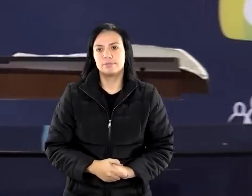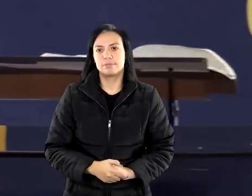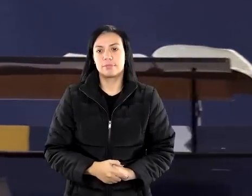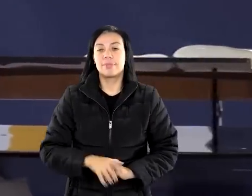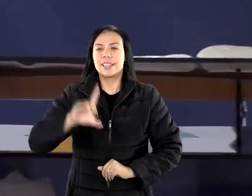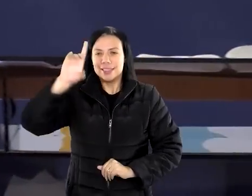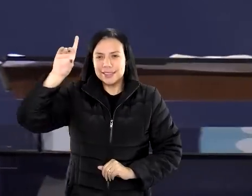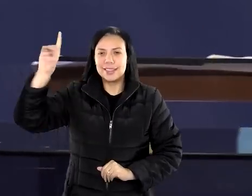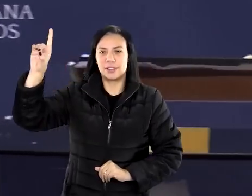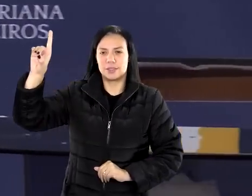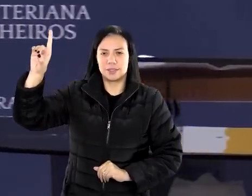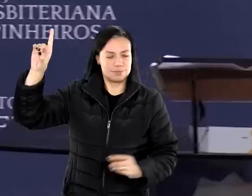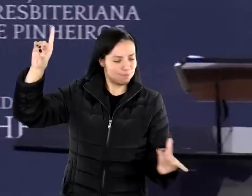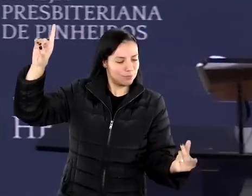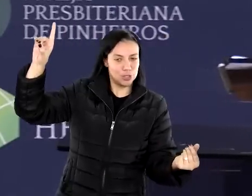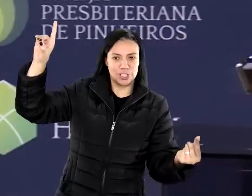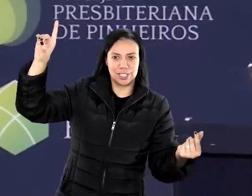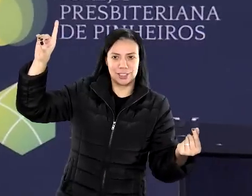Deus e as riquezas.